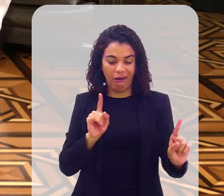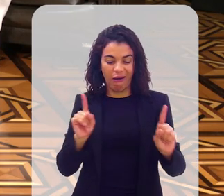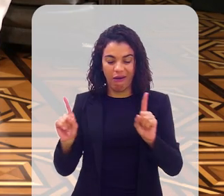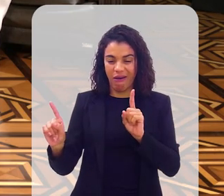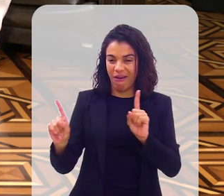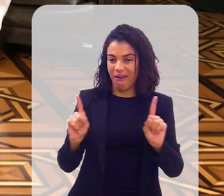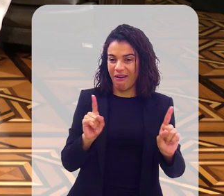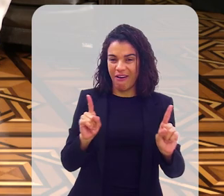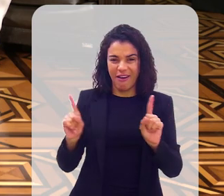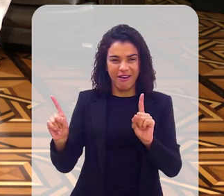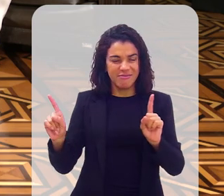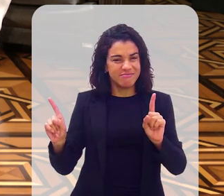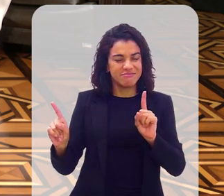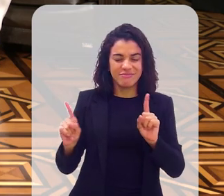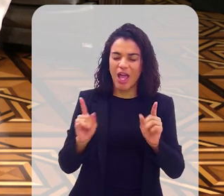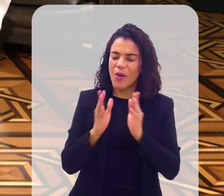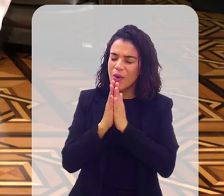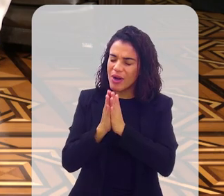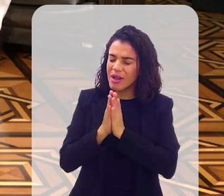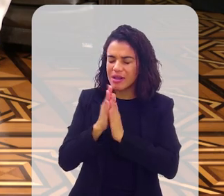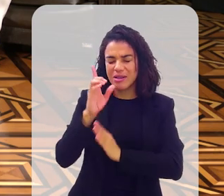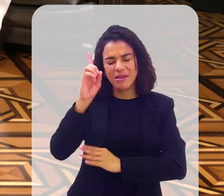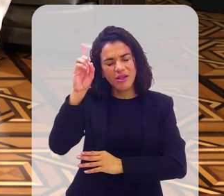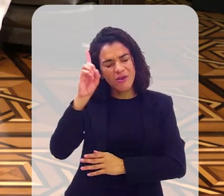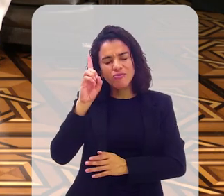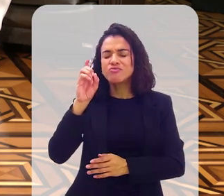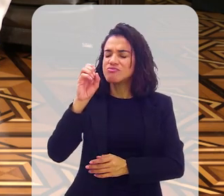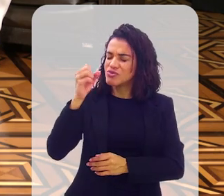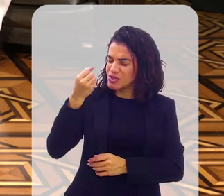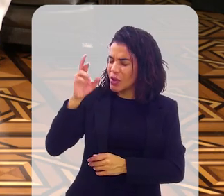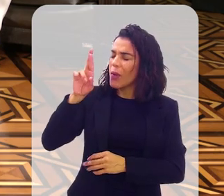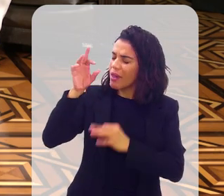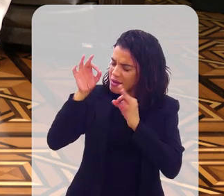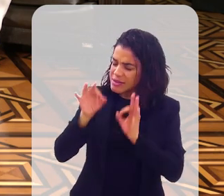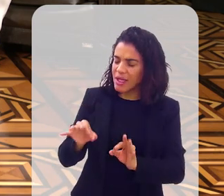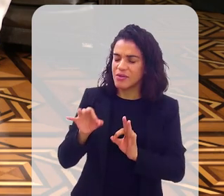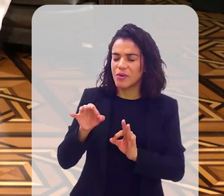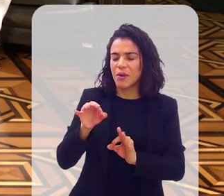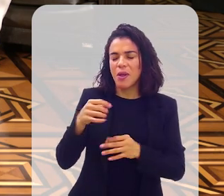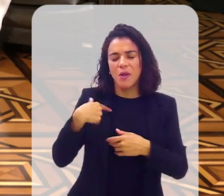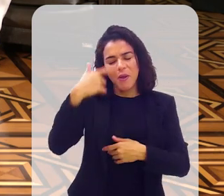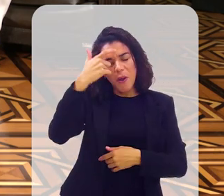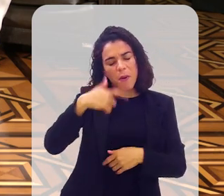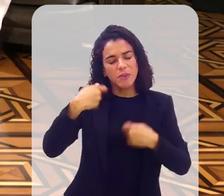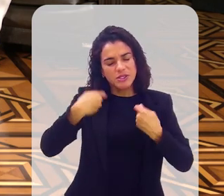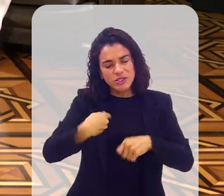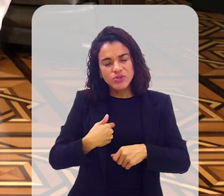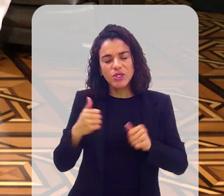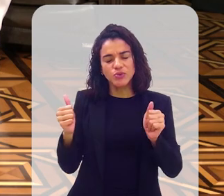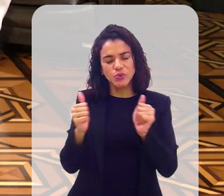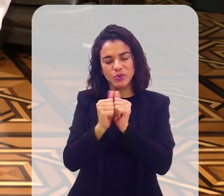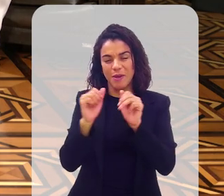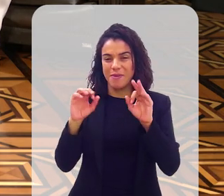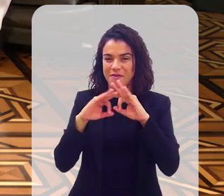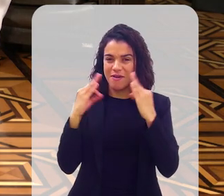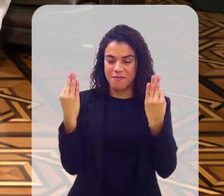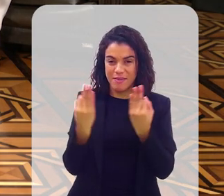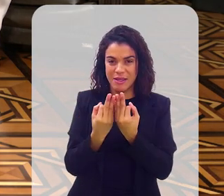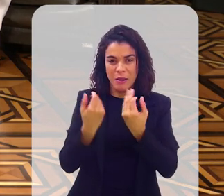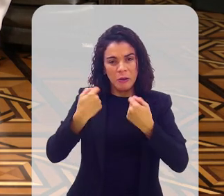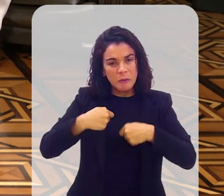ele... Então, eu comecei a orar a Deus, eu falei, Senhor, assim não está certo. Eu preciso estar com a minha família, eu preciso